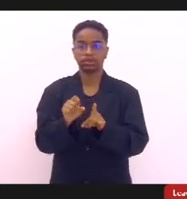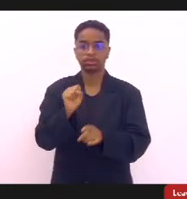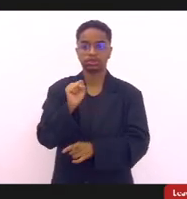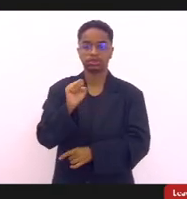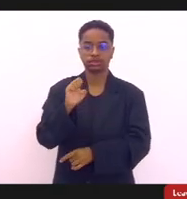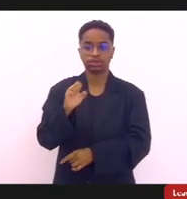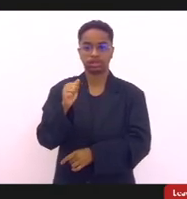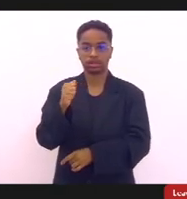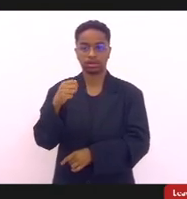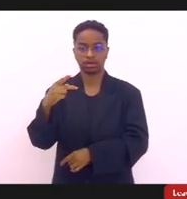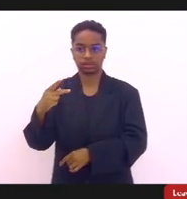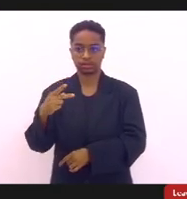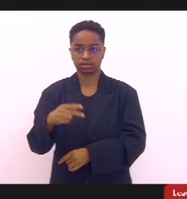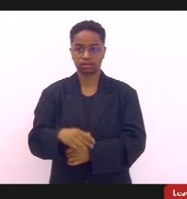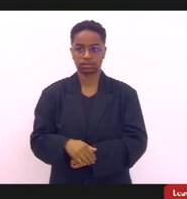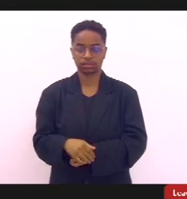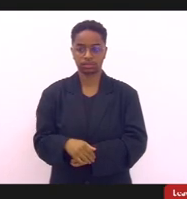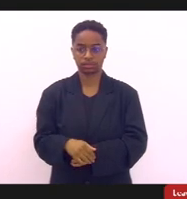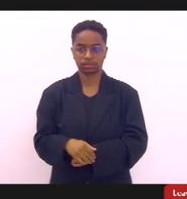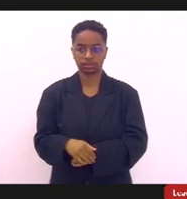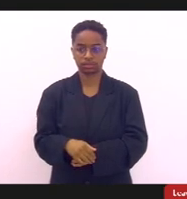sempre o alinhamento